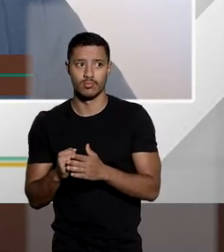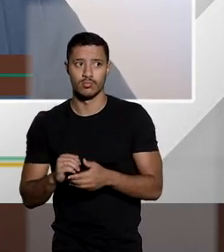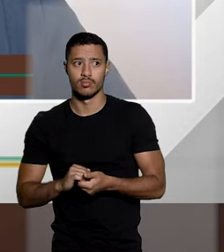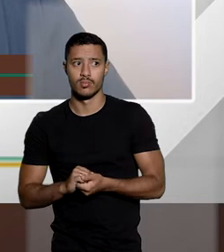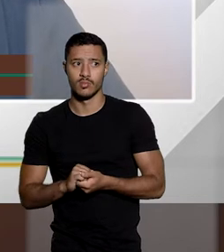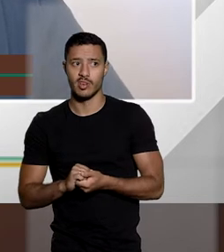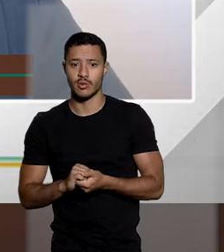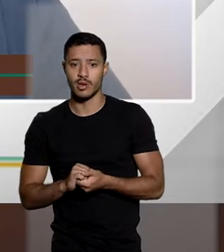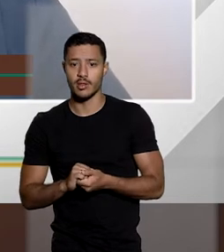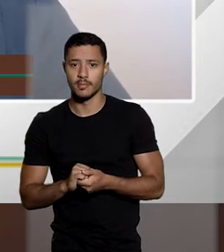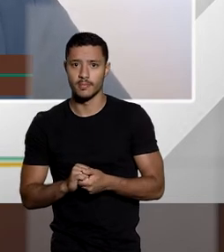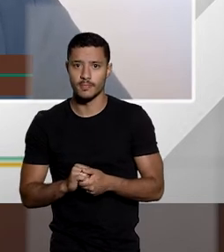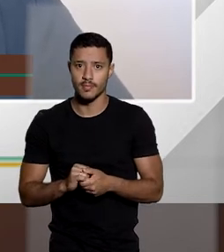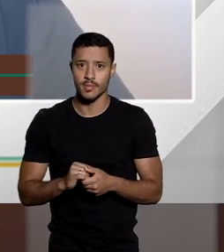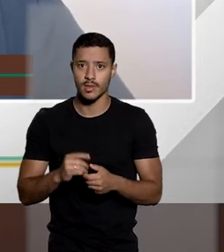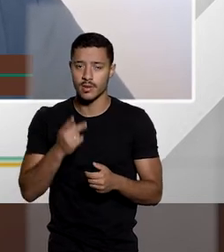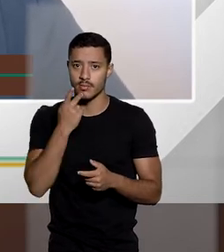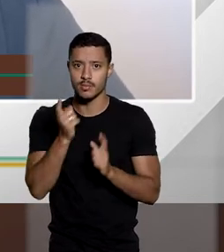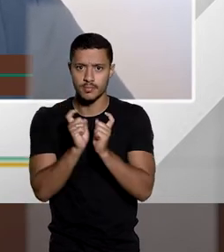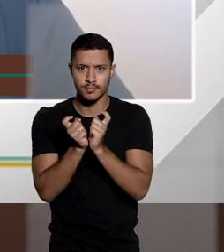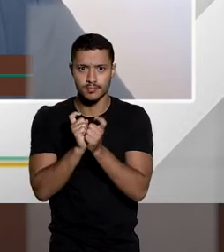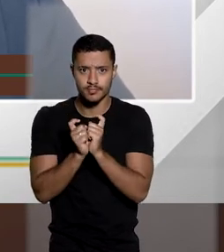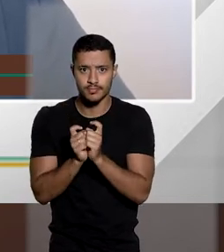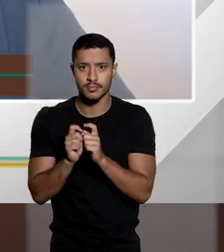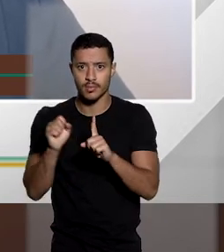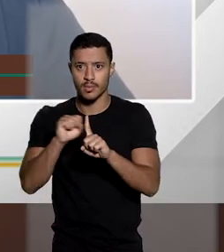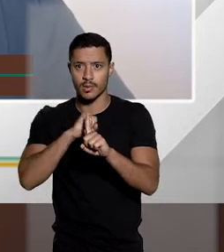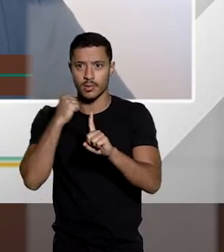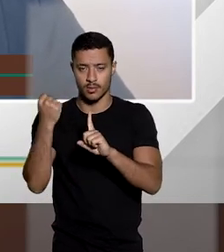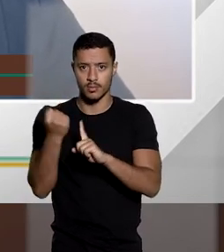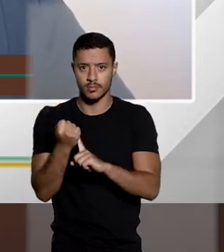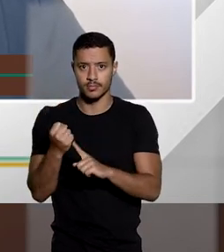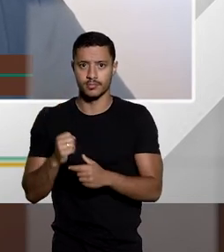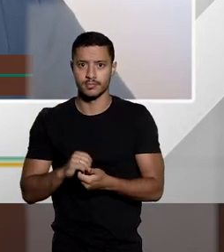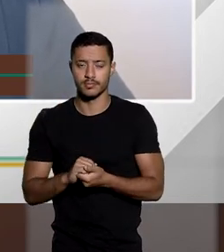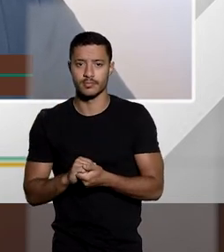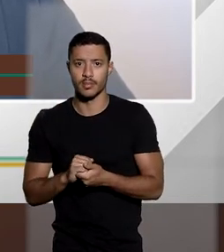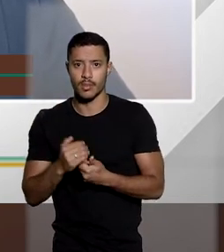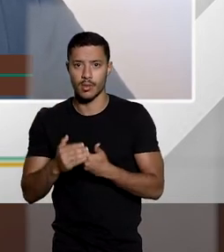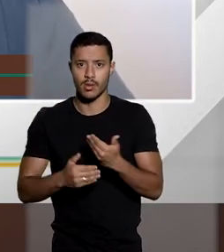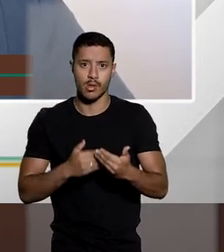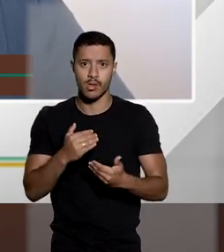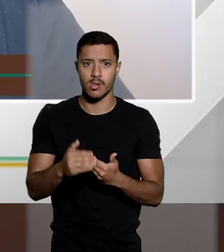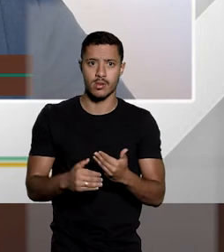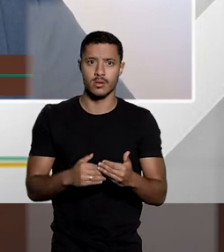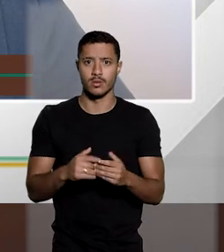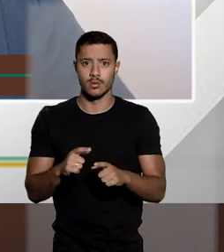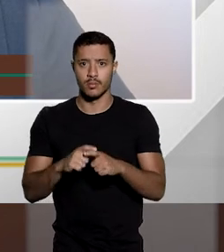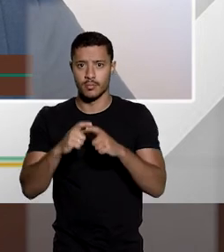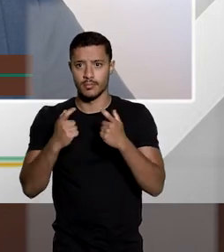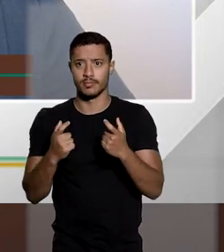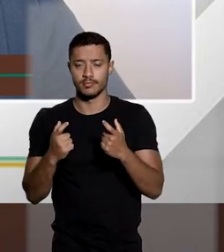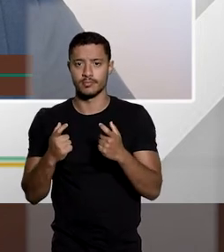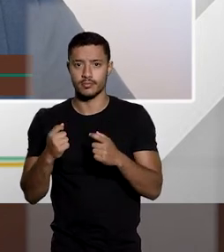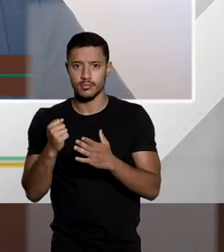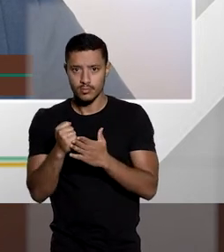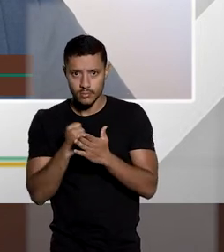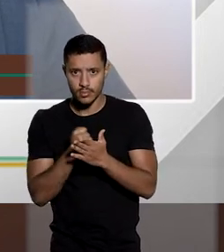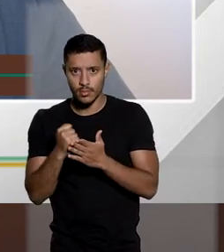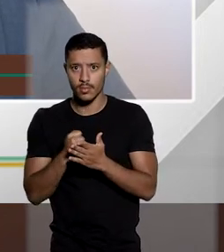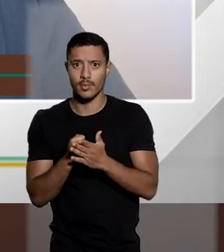é uma realidade só para a administração pública. Na sociedade de massas, na sociedade contemporânea, a maior parte dos